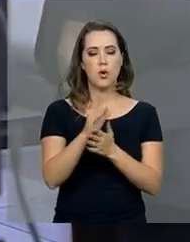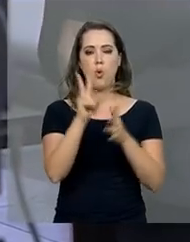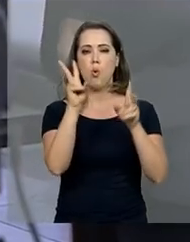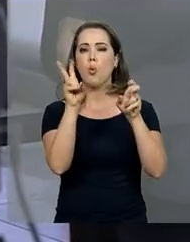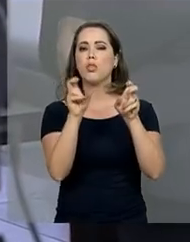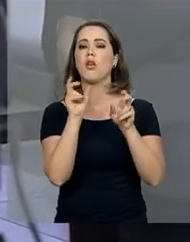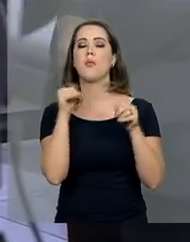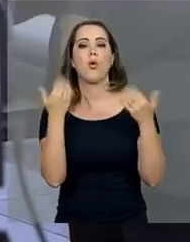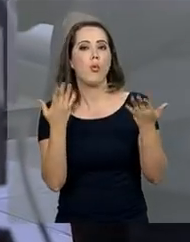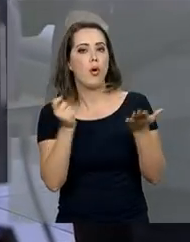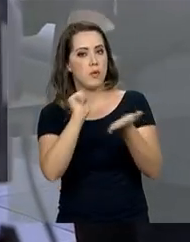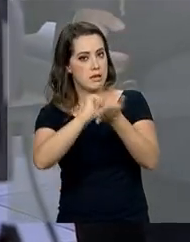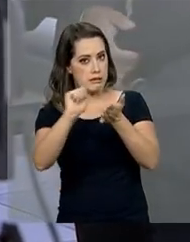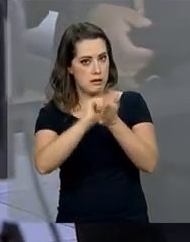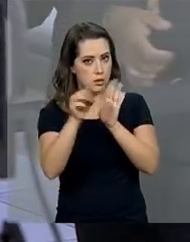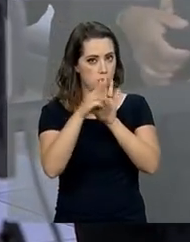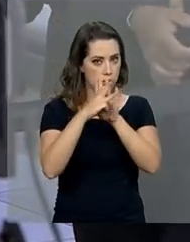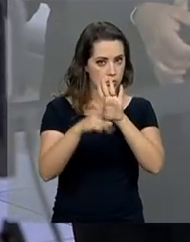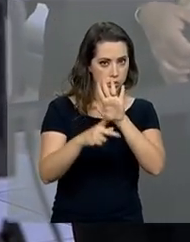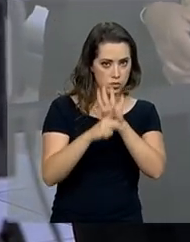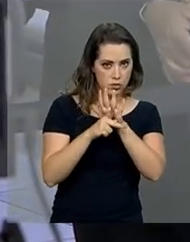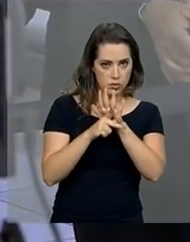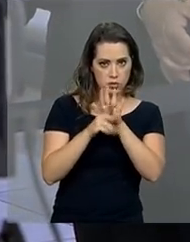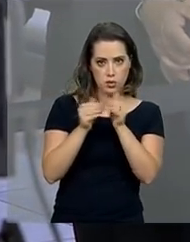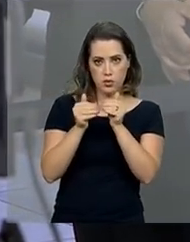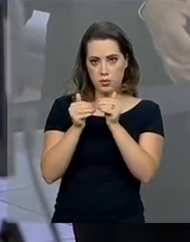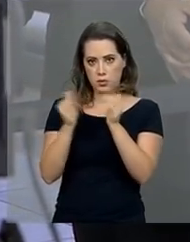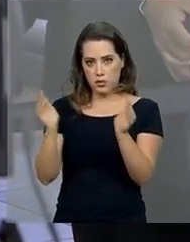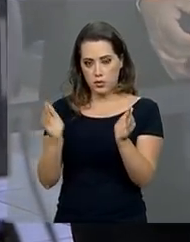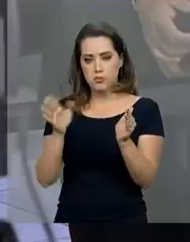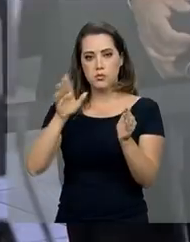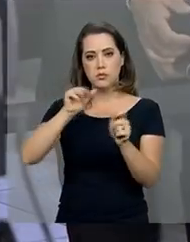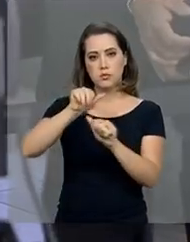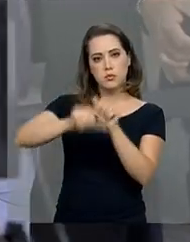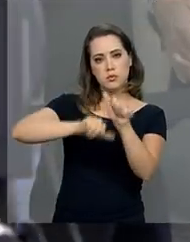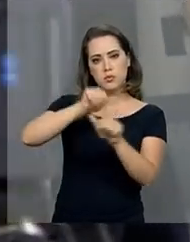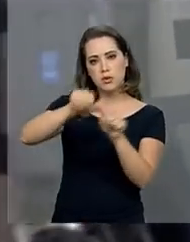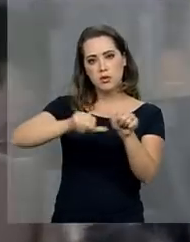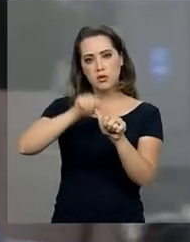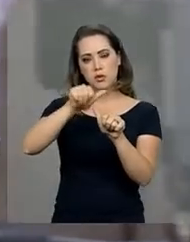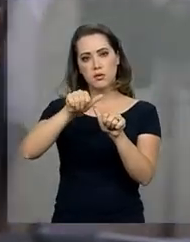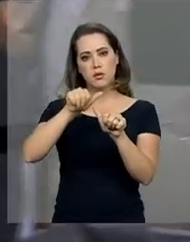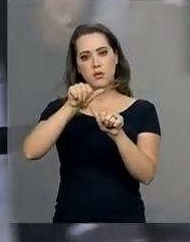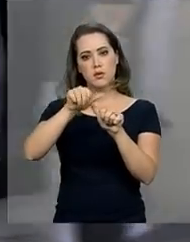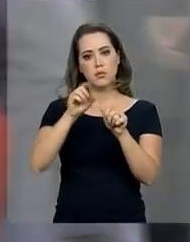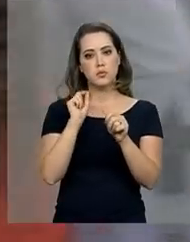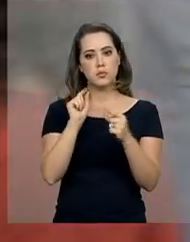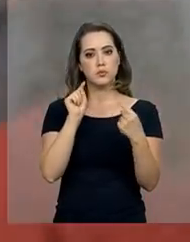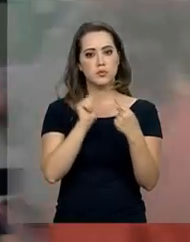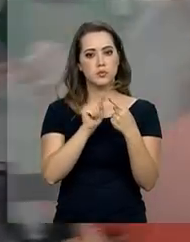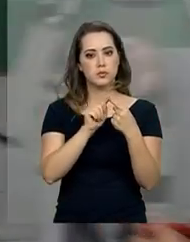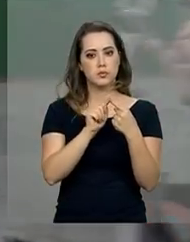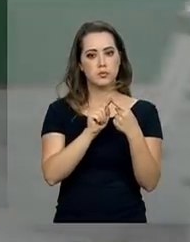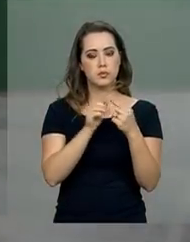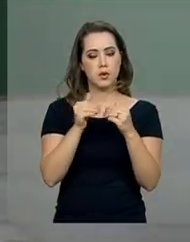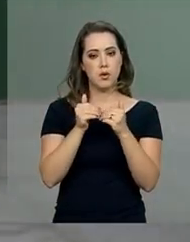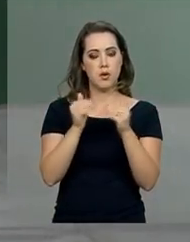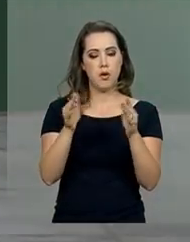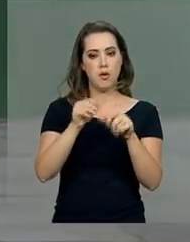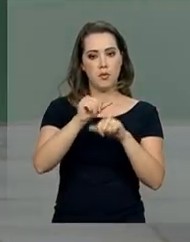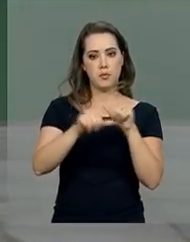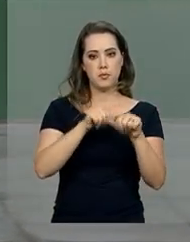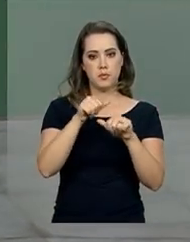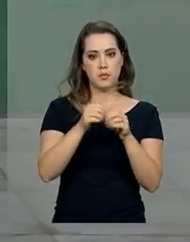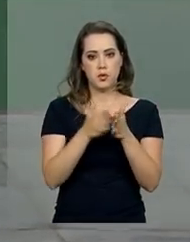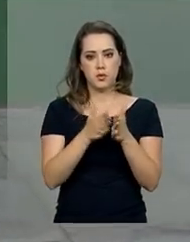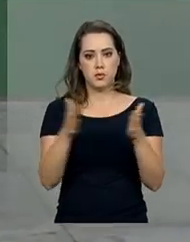da assinatura de uma medida provisória medida esta que se refere à reabertura do prazo